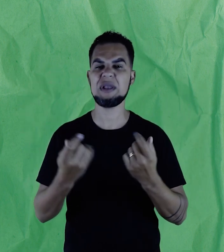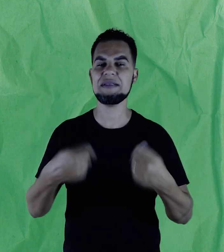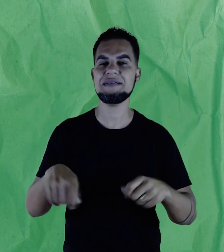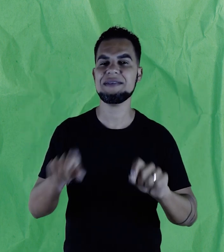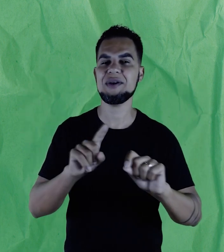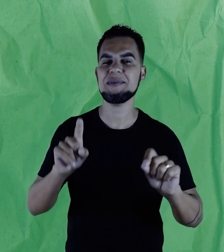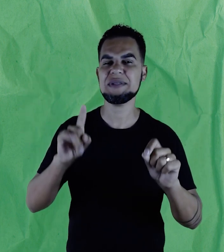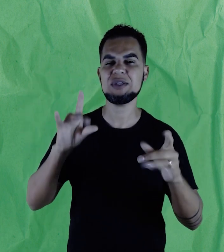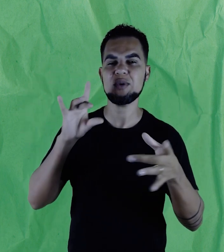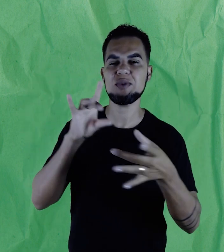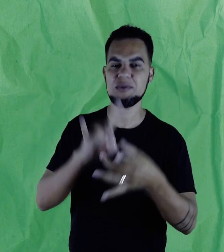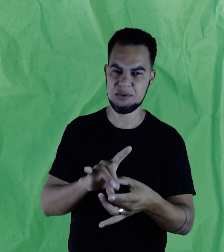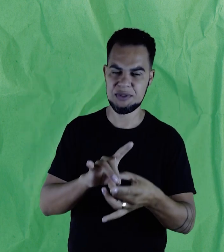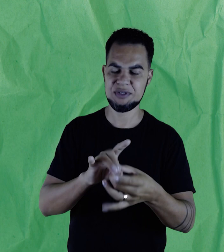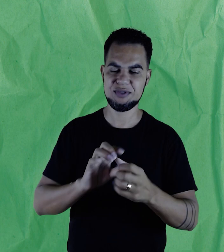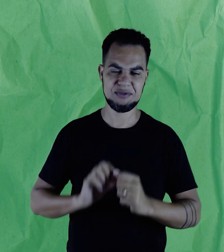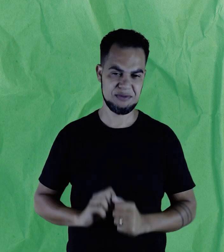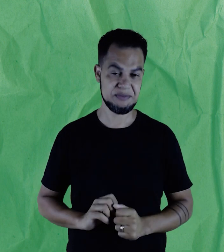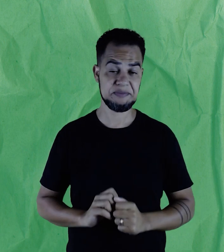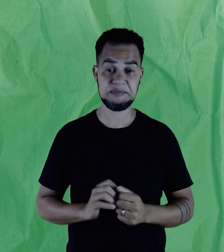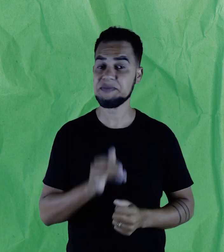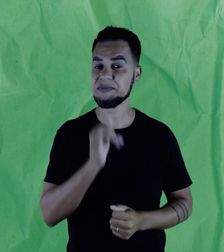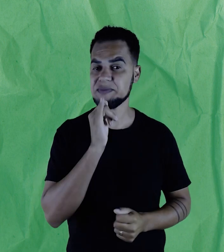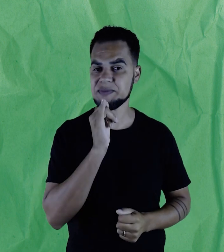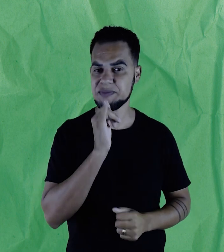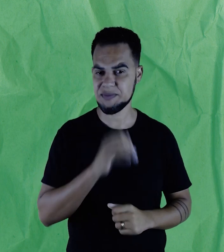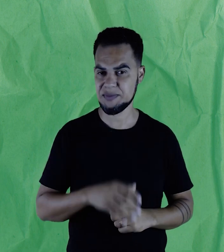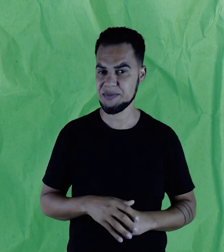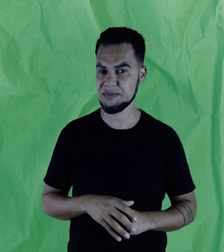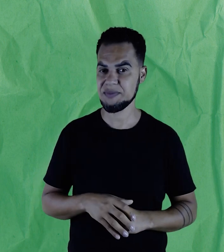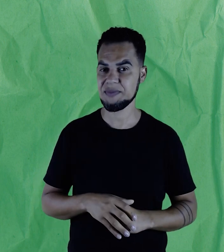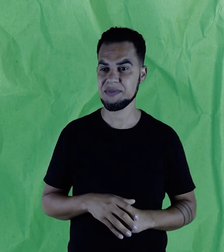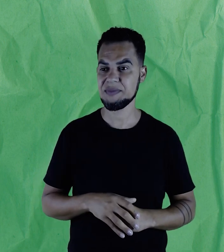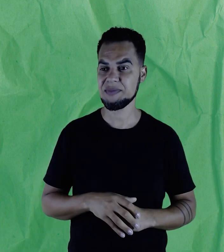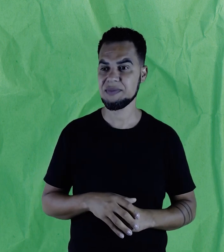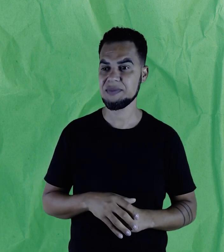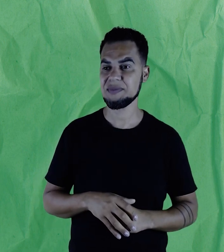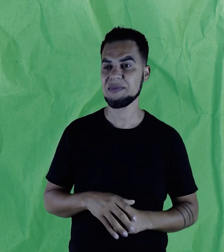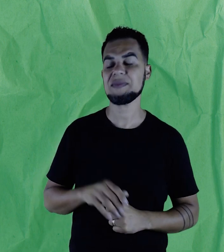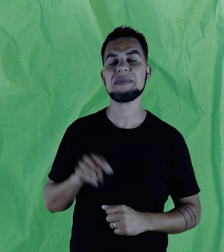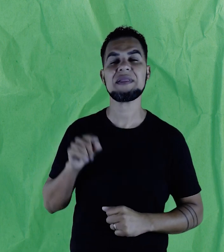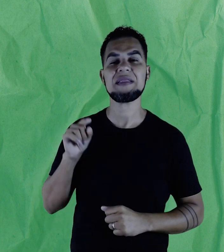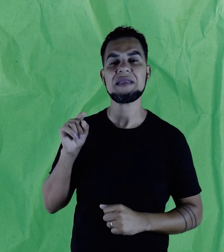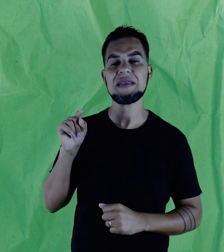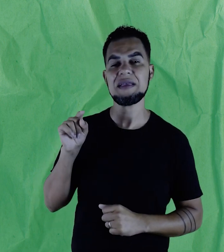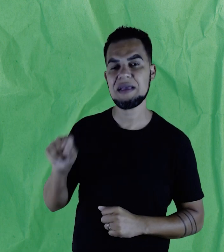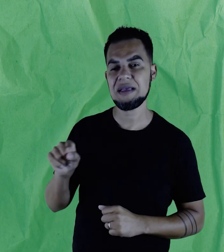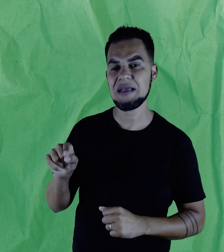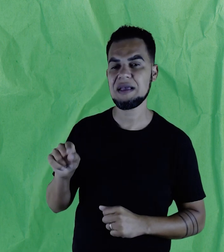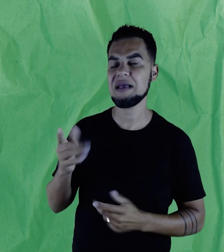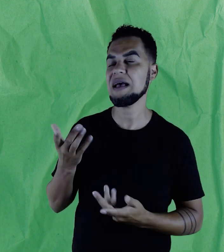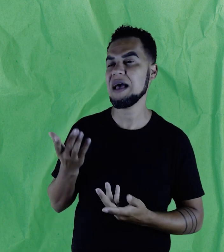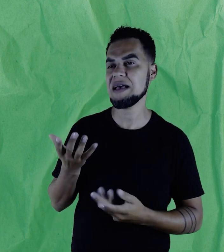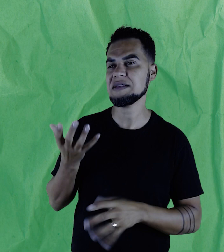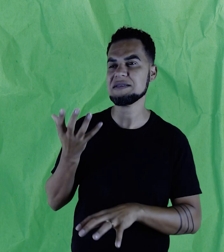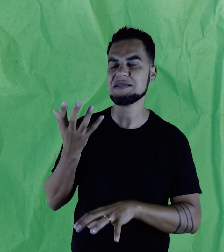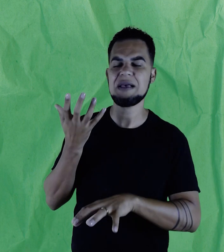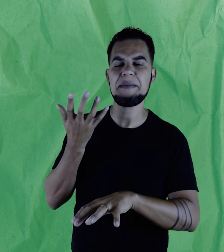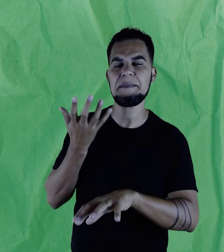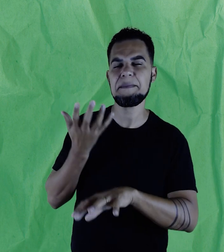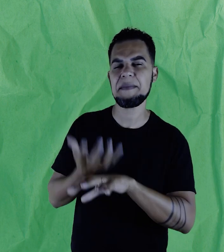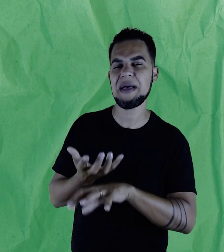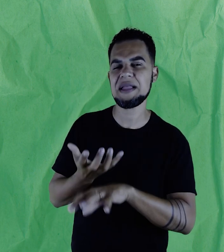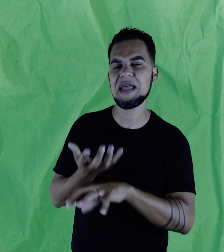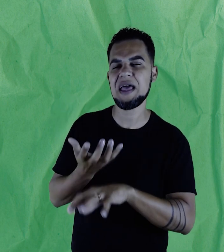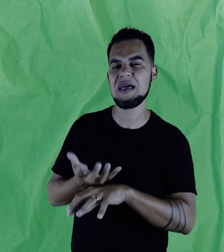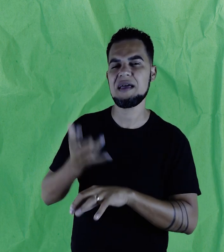que ligue as ideias, tá? Então, por exemplo, quando eu falo essa matéria é um chocolate, quer dizer que a matéria é fácil, é